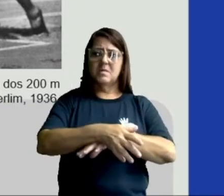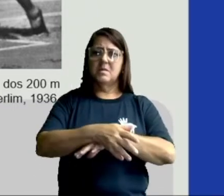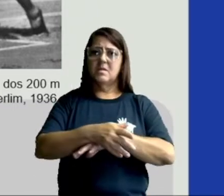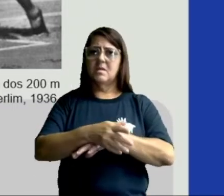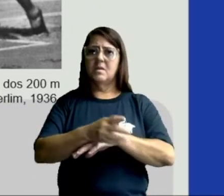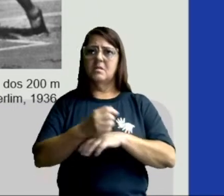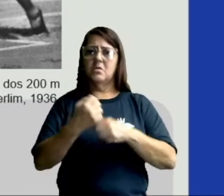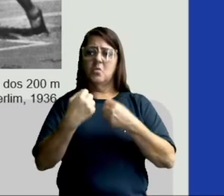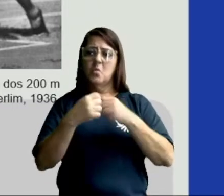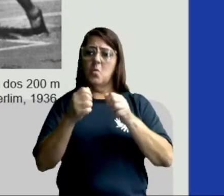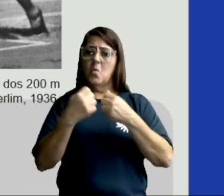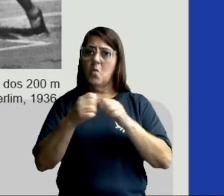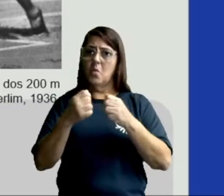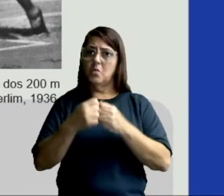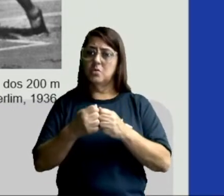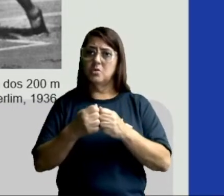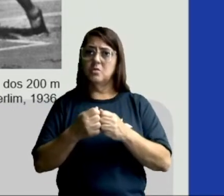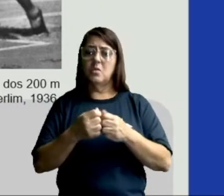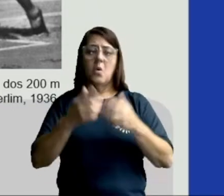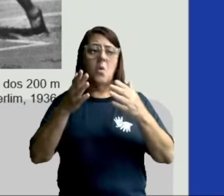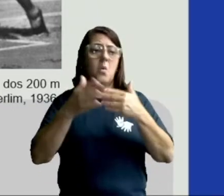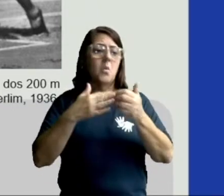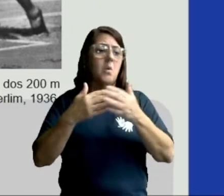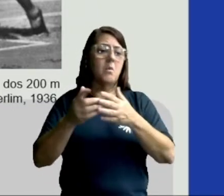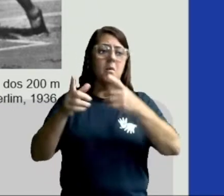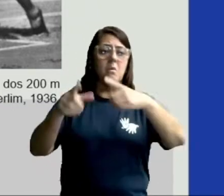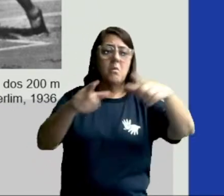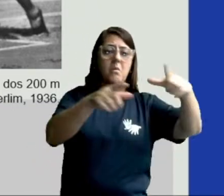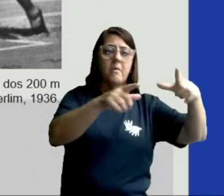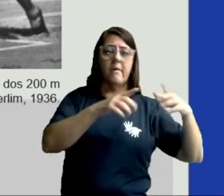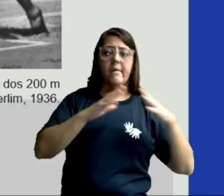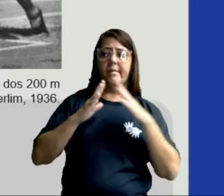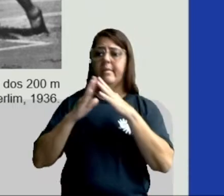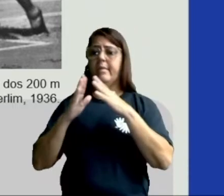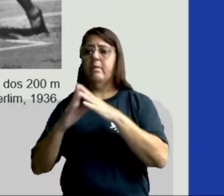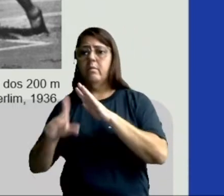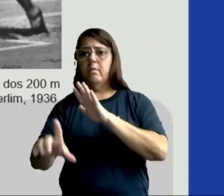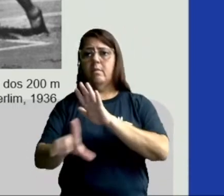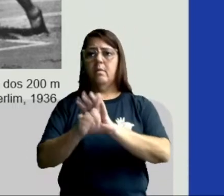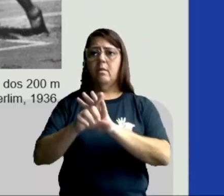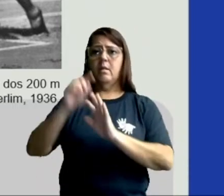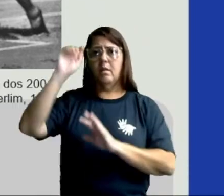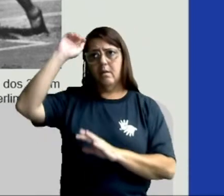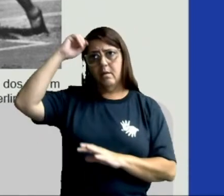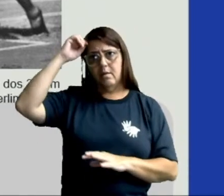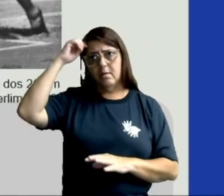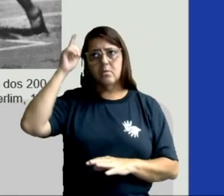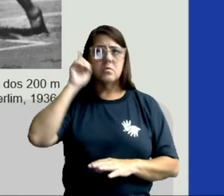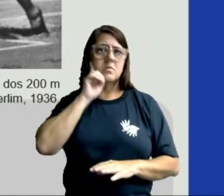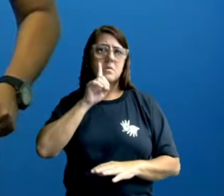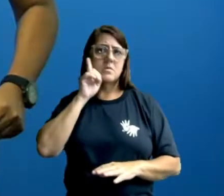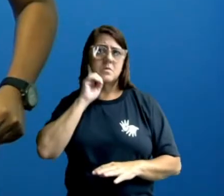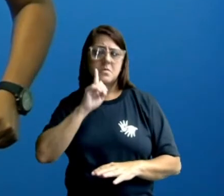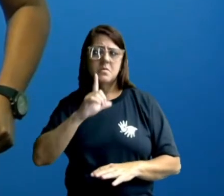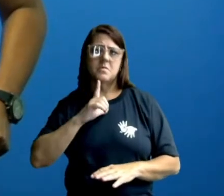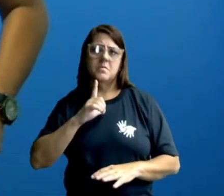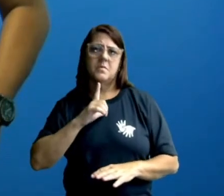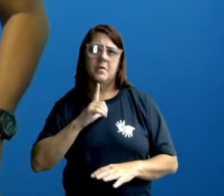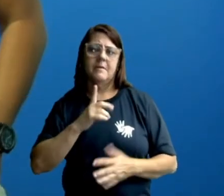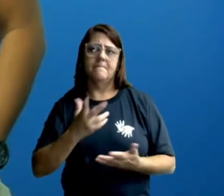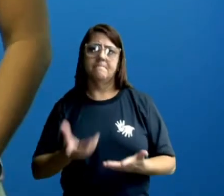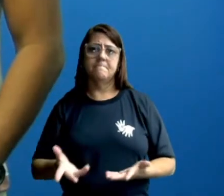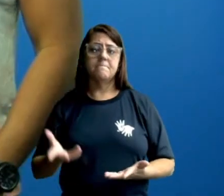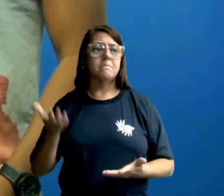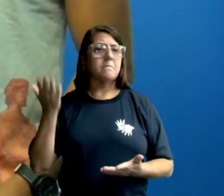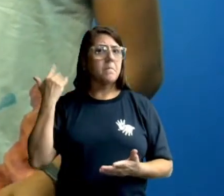frente do ônibus ou morar onde quisesse, em função das leis racistas que havia nos Estados Unidos. Os Estados